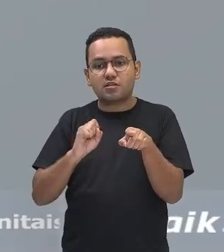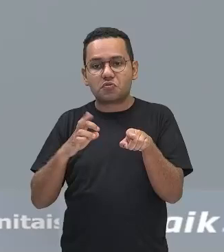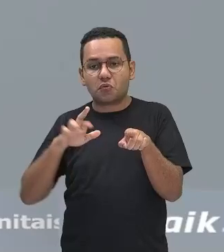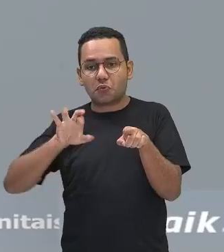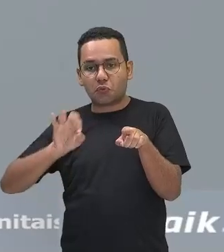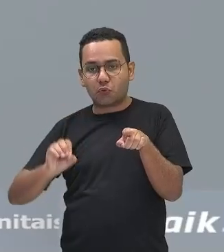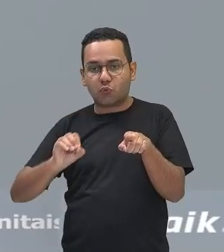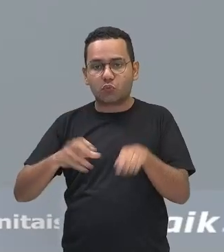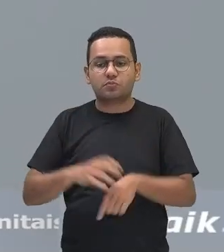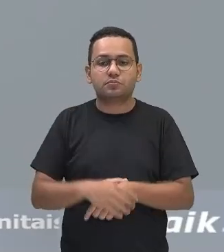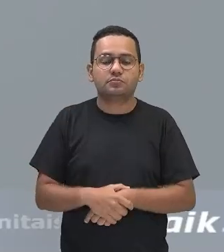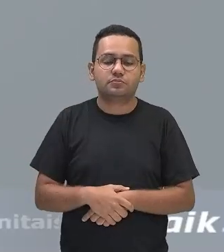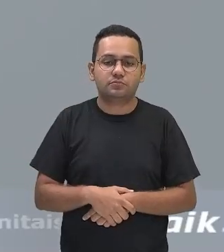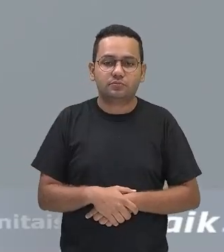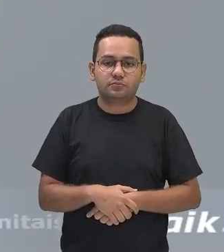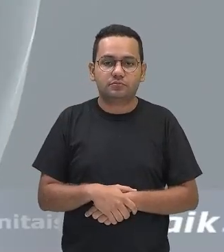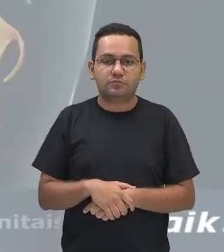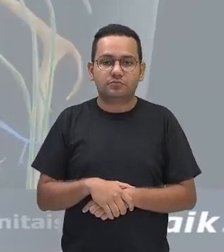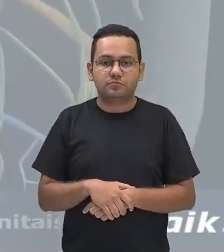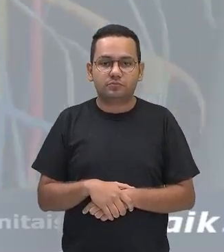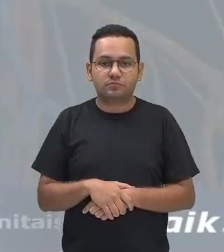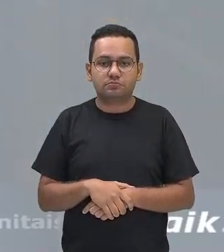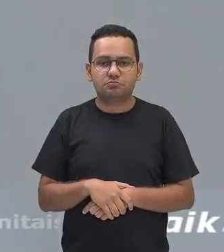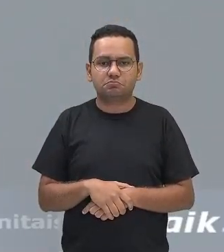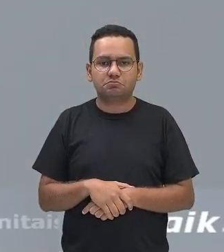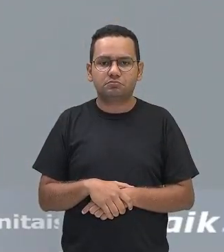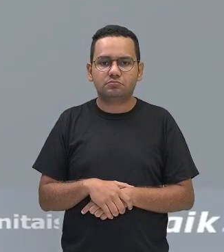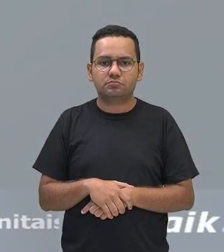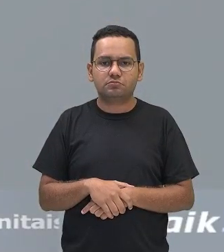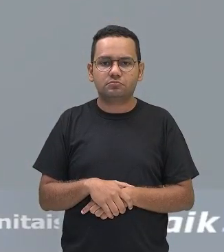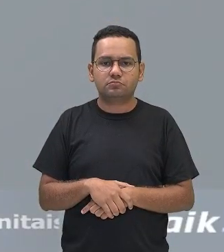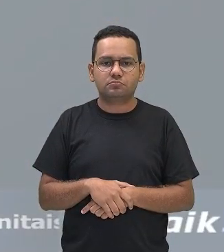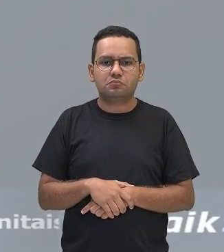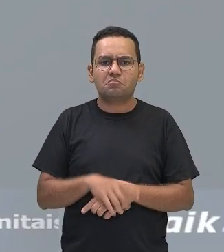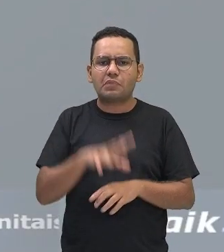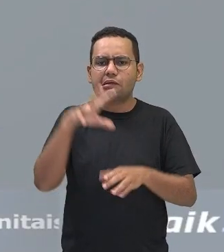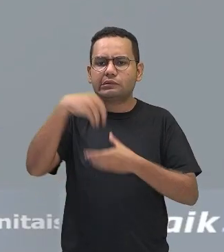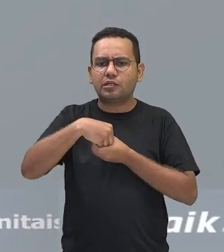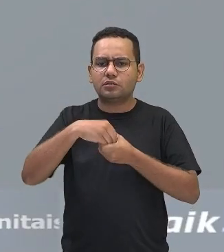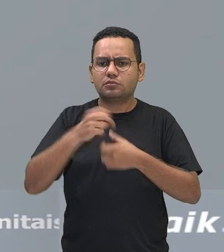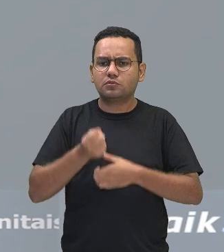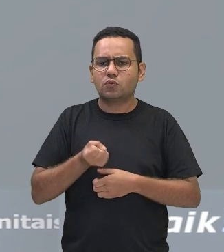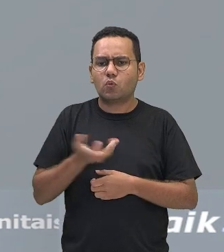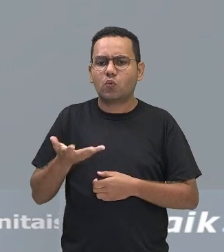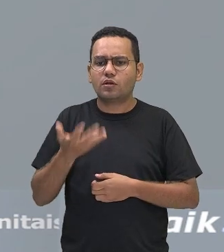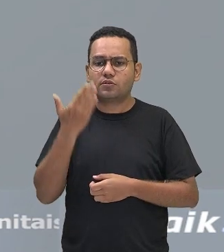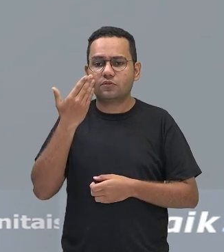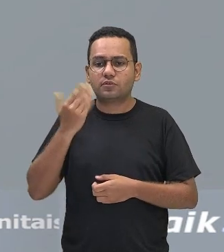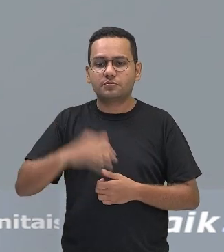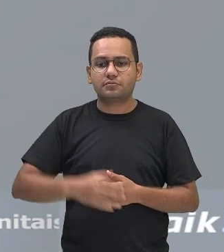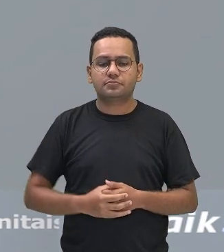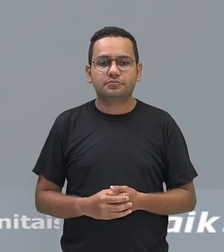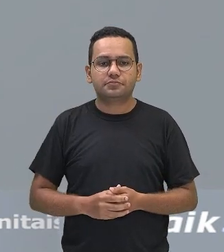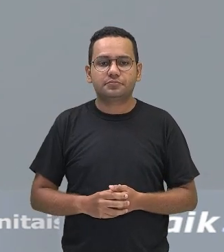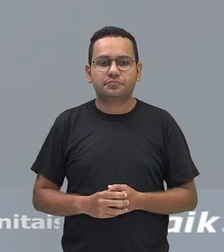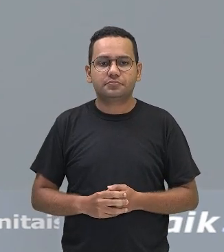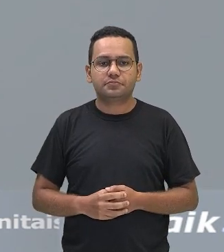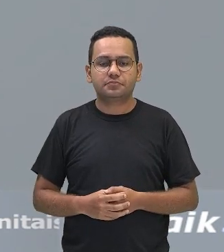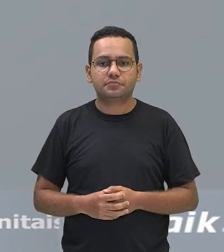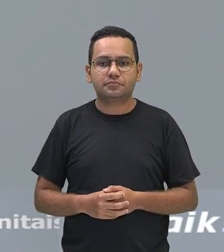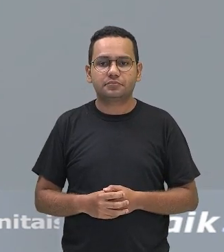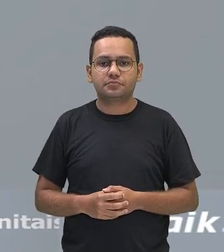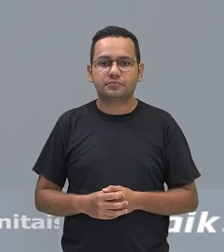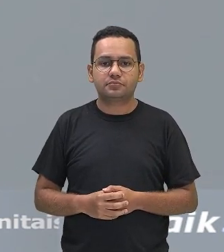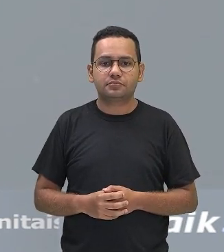testículos, certo? Mas quais são os órgãos genitais internos desse aparelho reprodutor masculino? Agora você observa